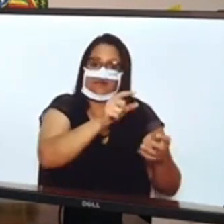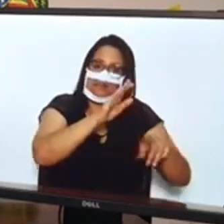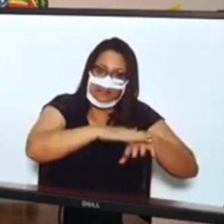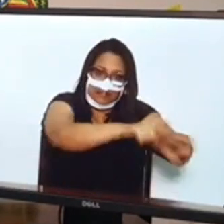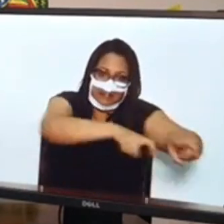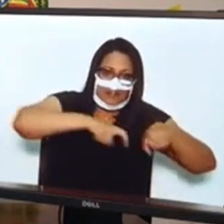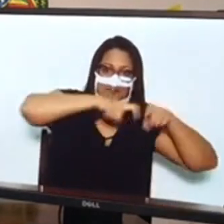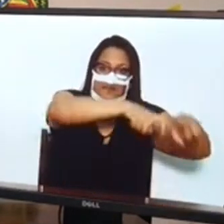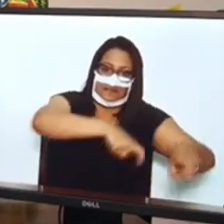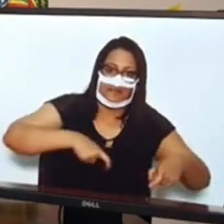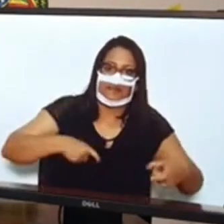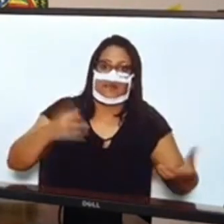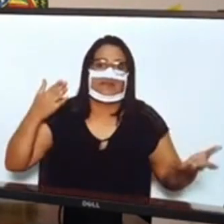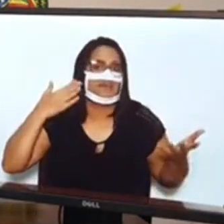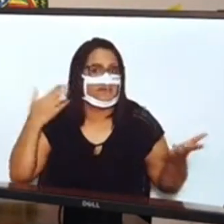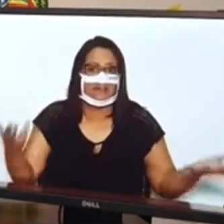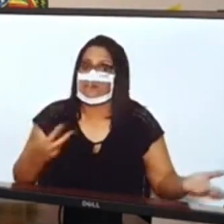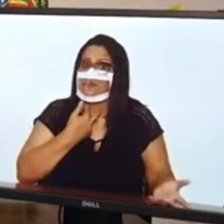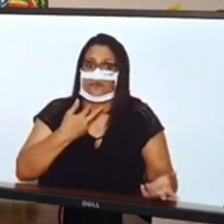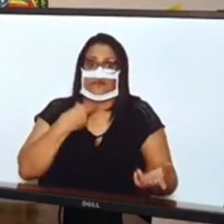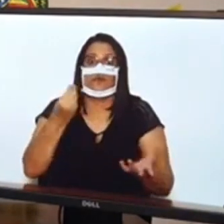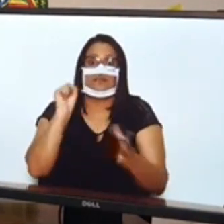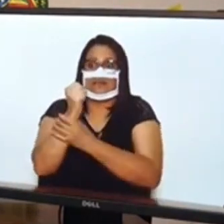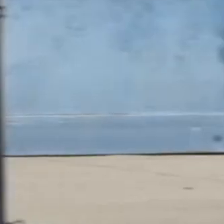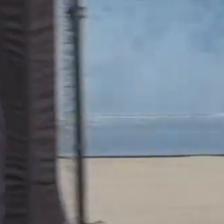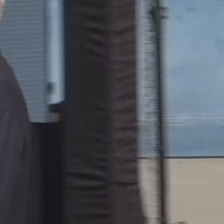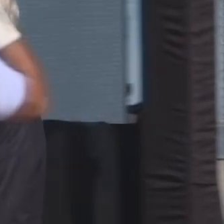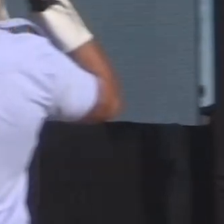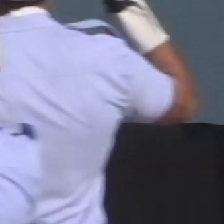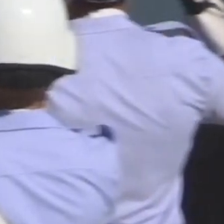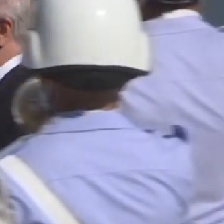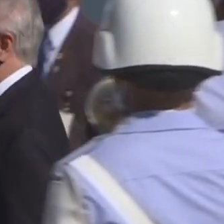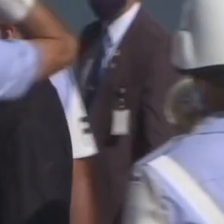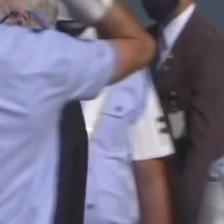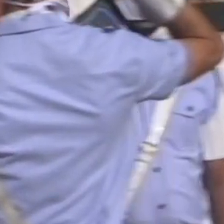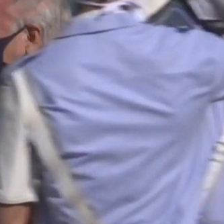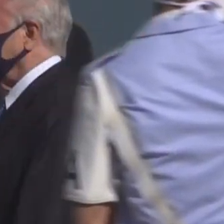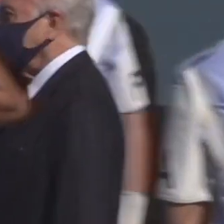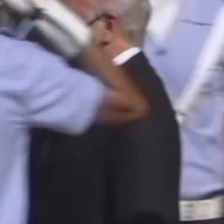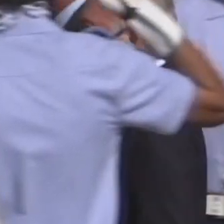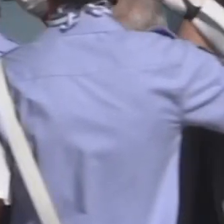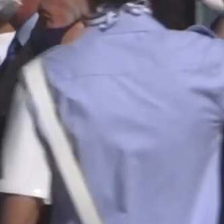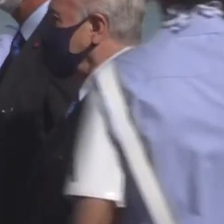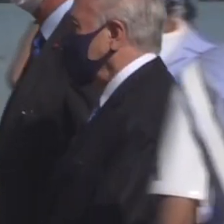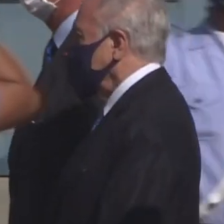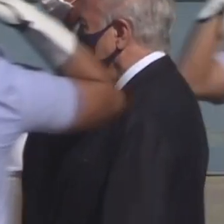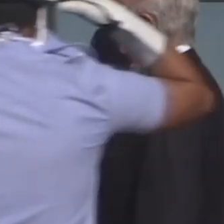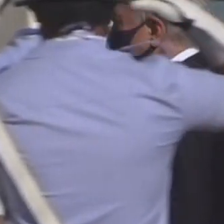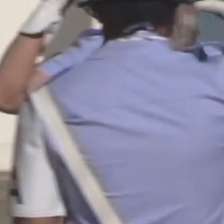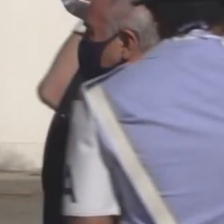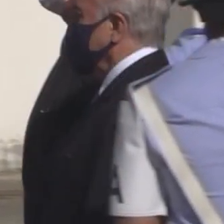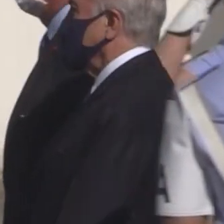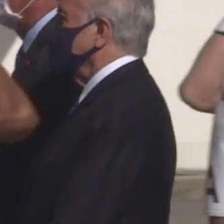em nota a organização afirma que o presidente tentou intimidar o Supremo Tribunal Federal indicando o que poderia